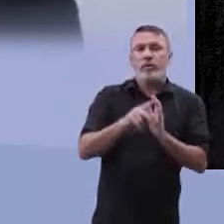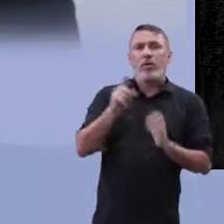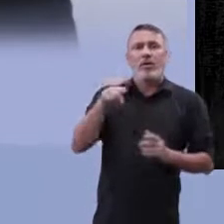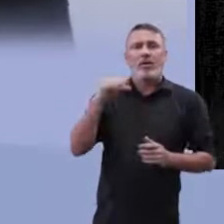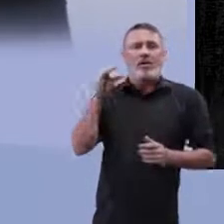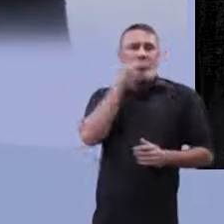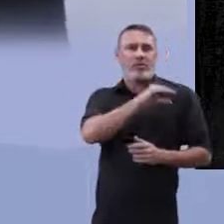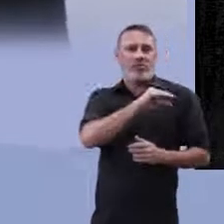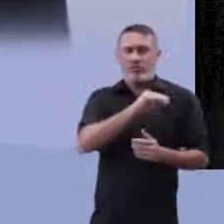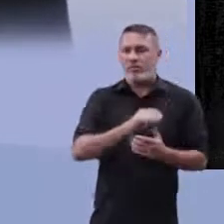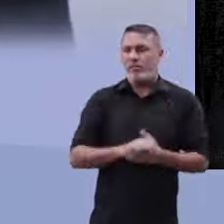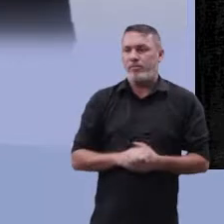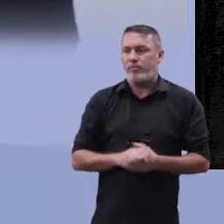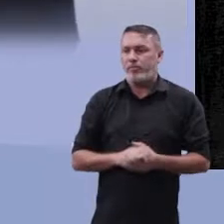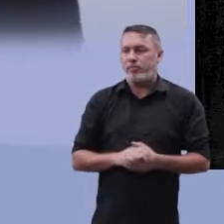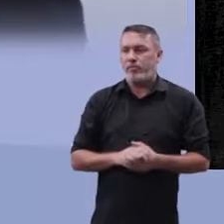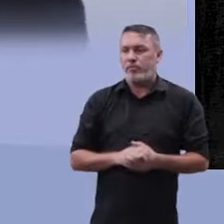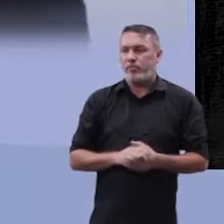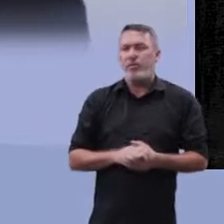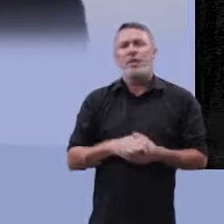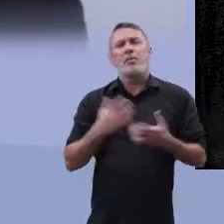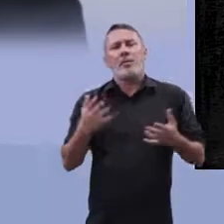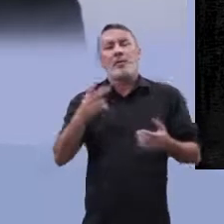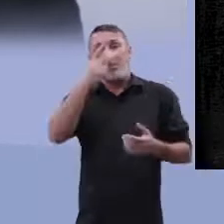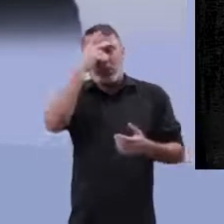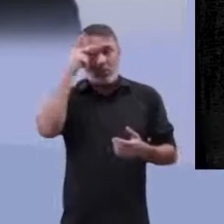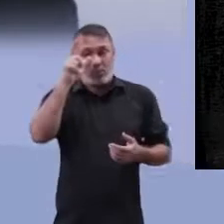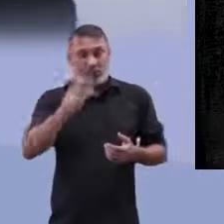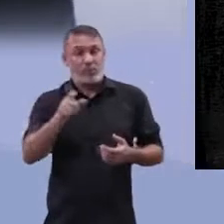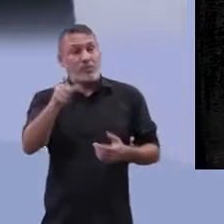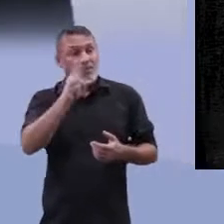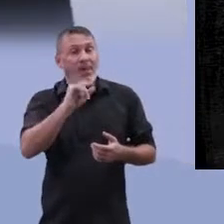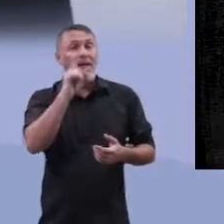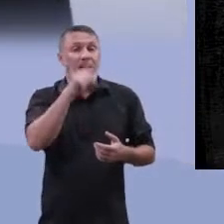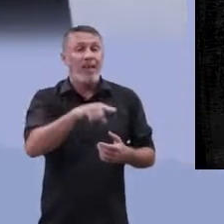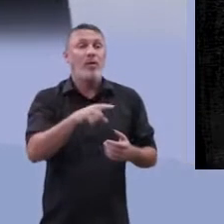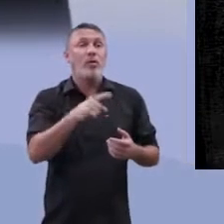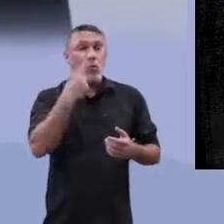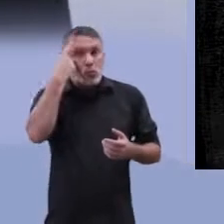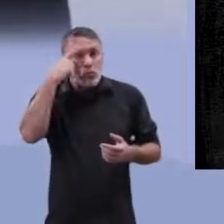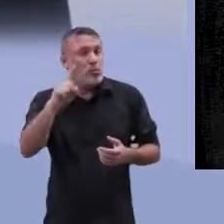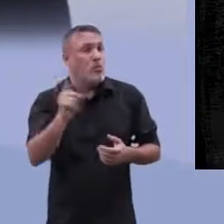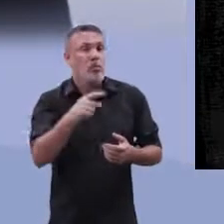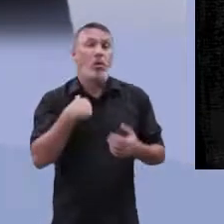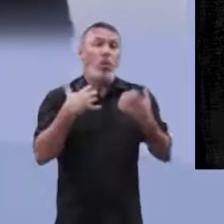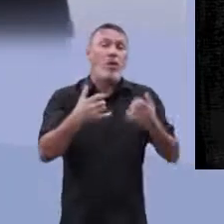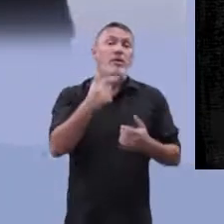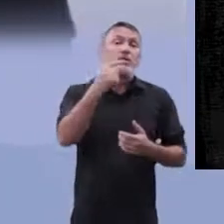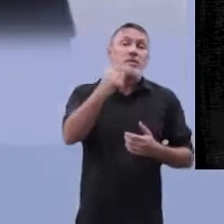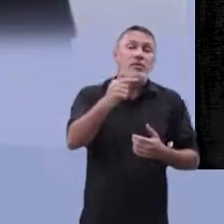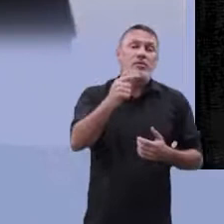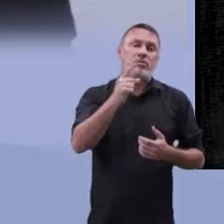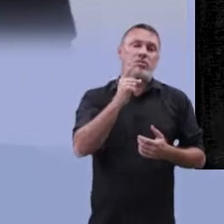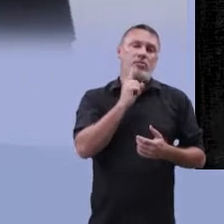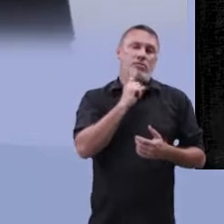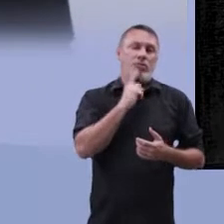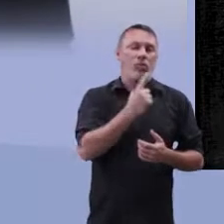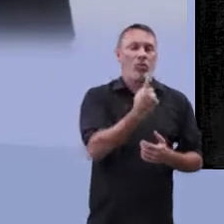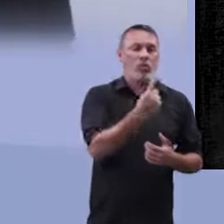aí de energia elétrica para tomar 2 banhos por dia. Mas o cidadão vai consumir isso durante 7